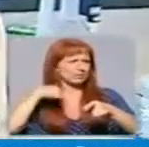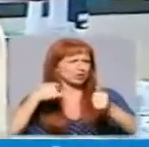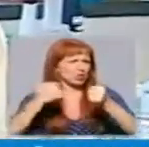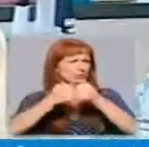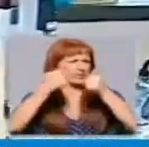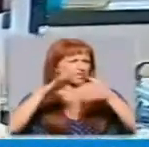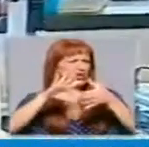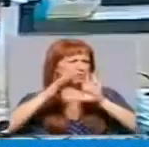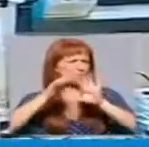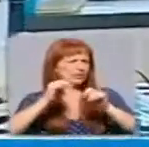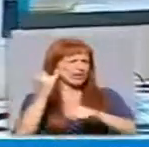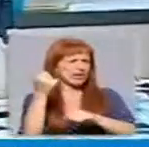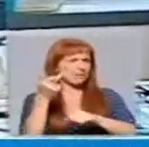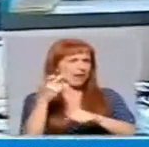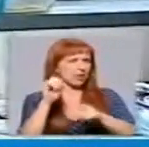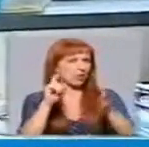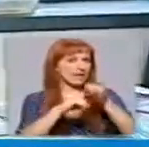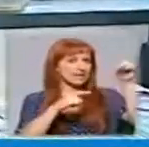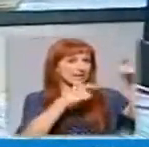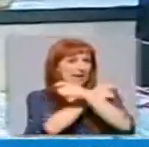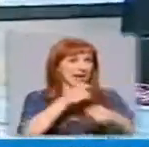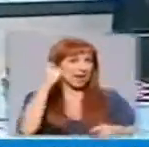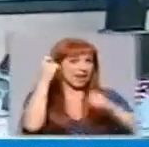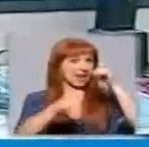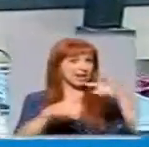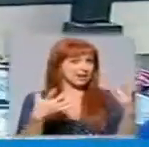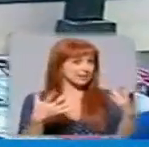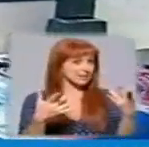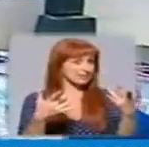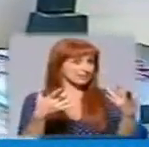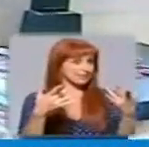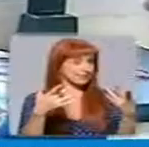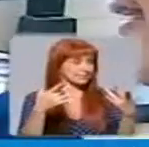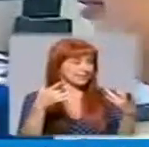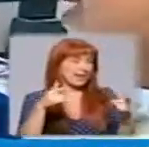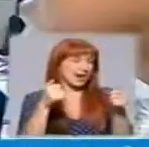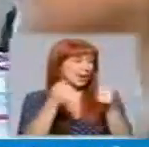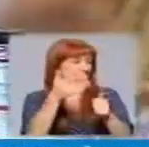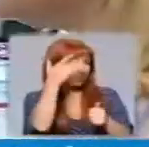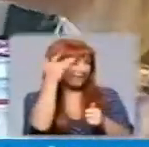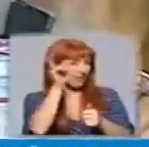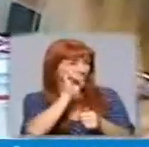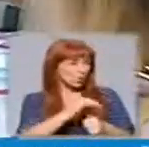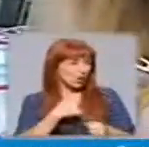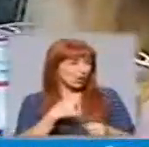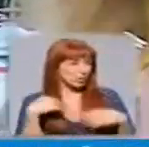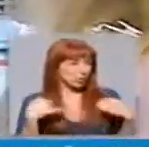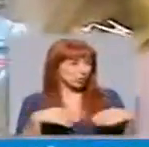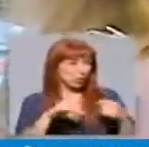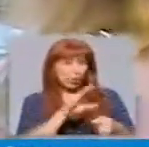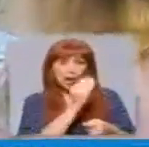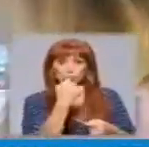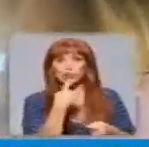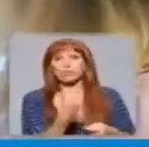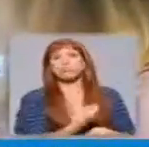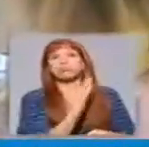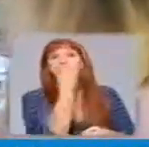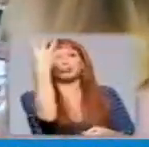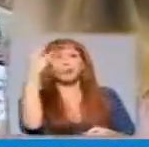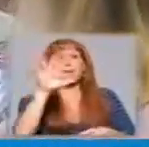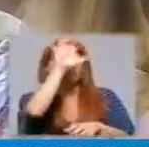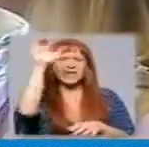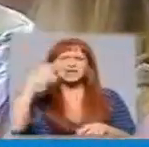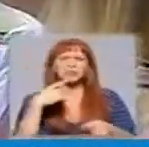competição nas Olimpíadas ibero-americanas no México não vão ser nada ela competição não é nada fácil vai ser grosso muitos alunos e